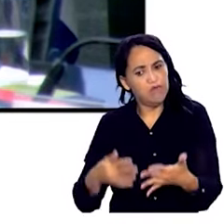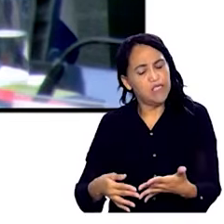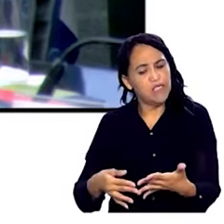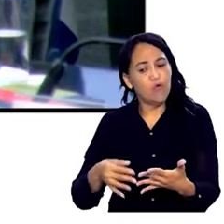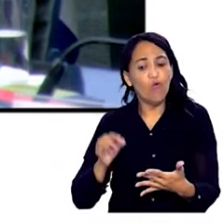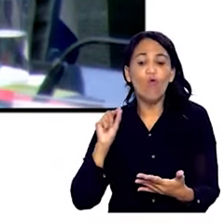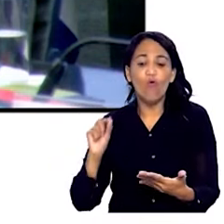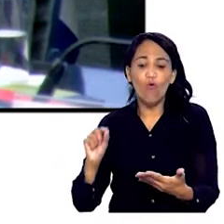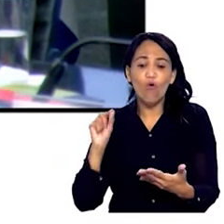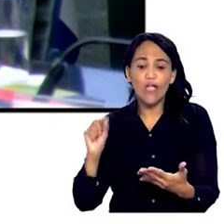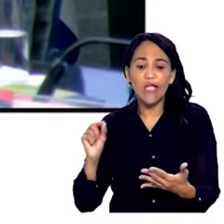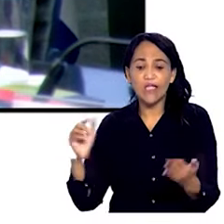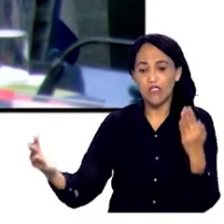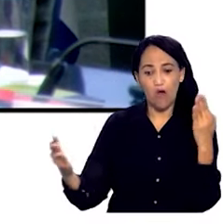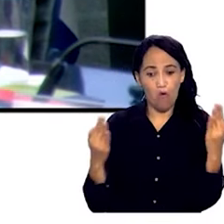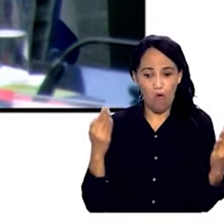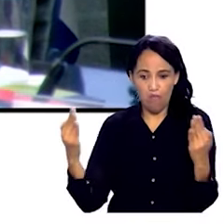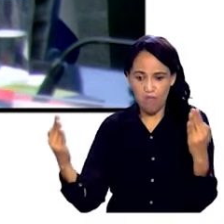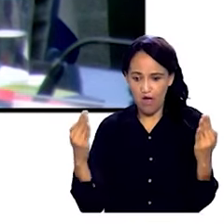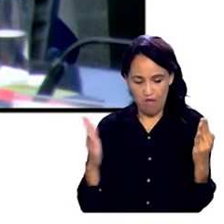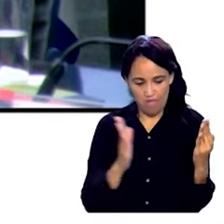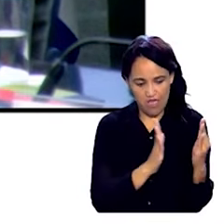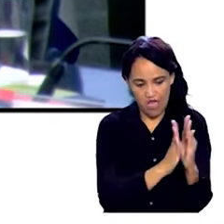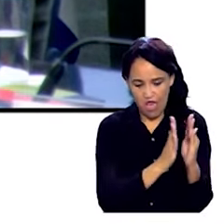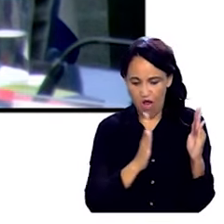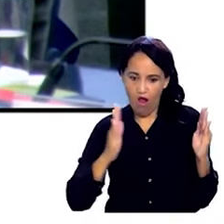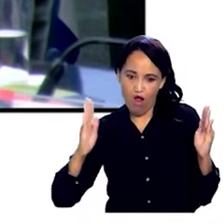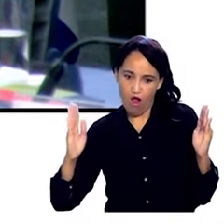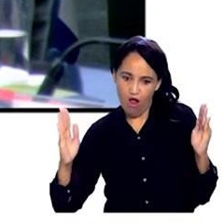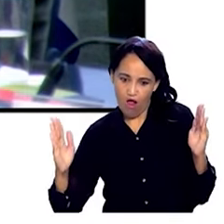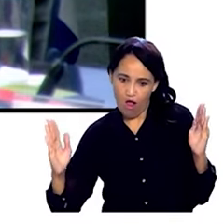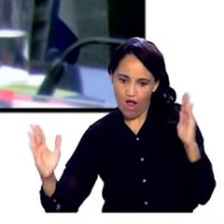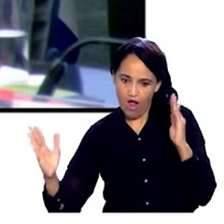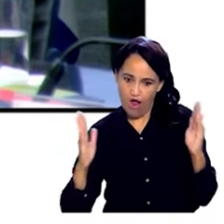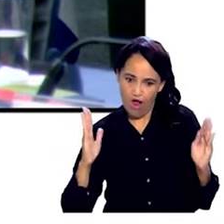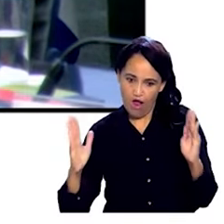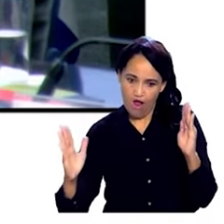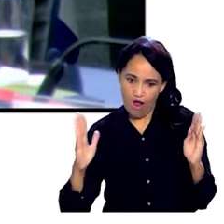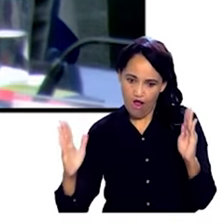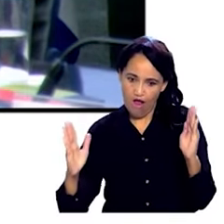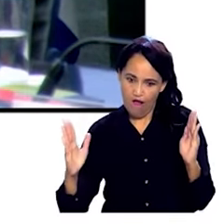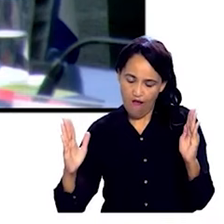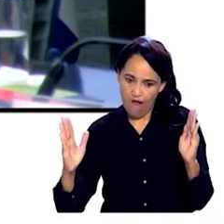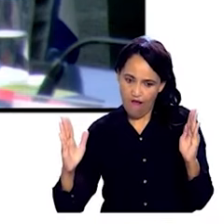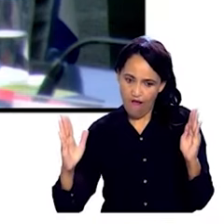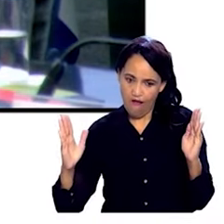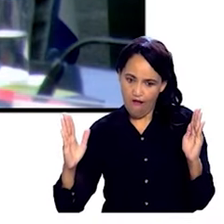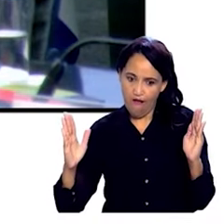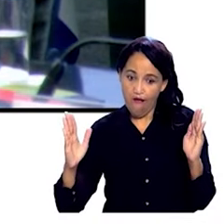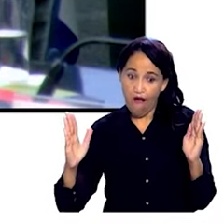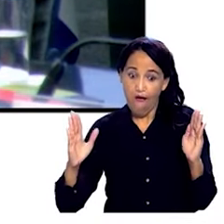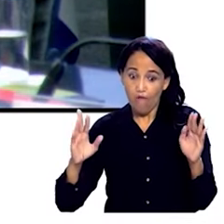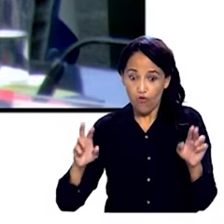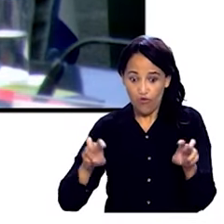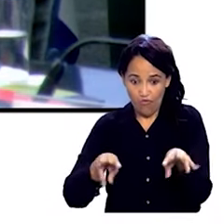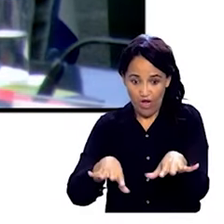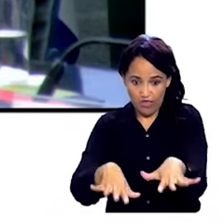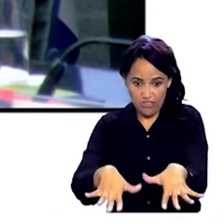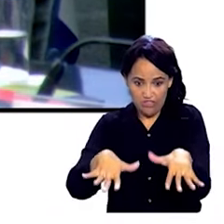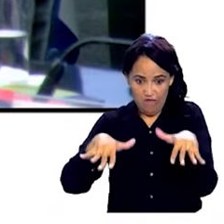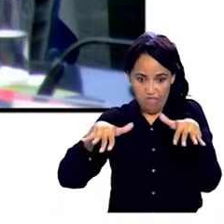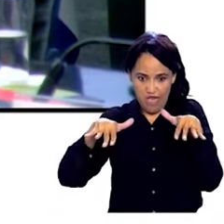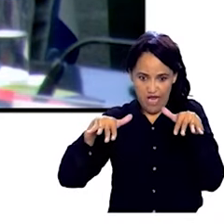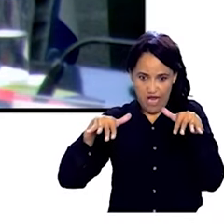comparando horizontalmente mas quando eu falo de pleno ou plenário já estou comparando